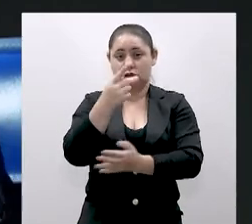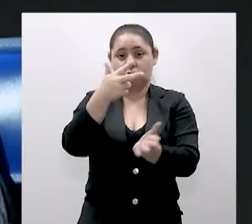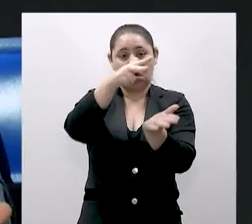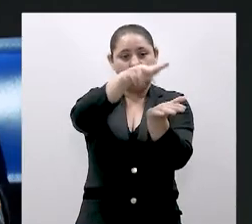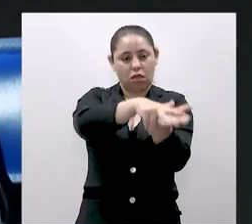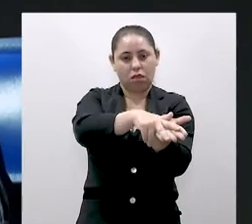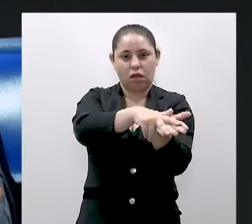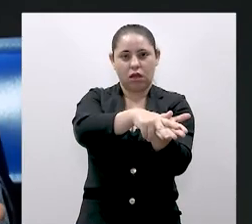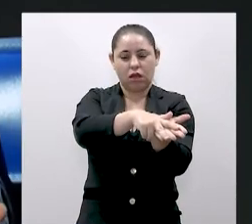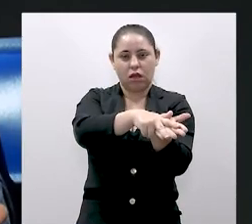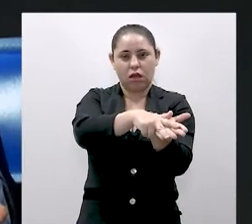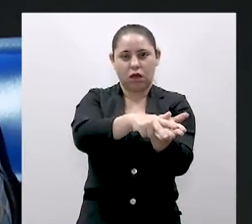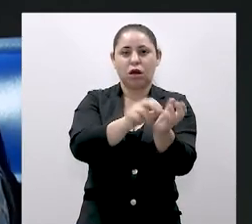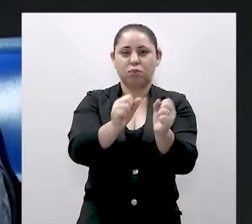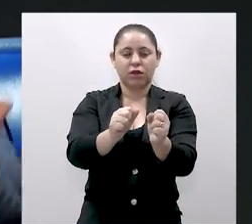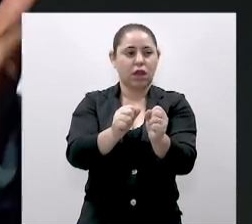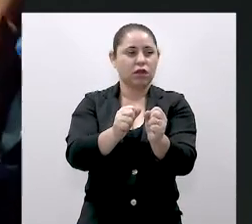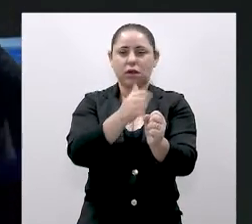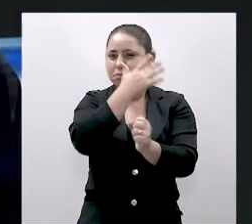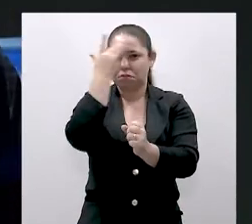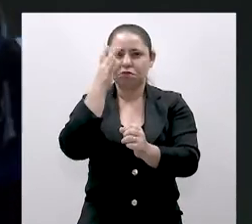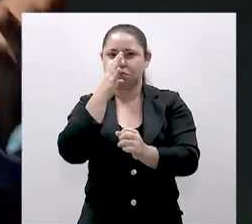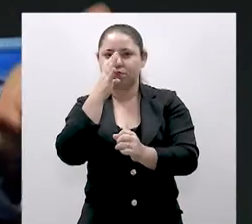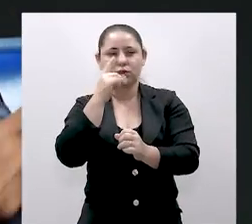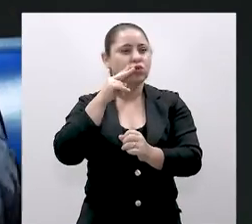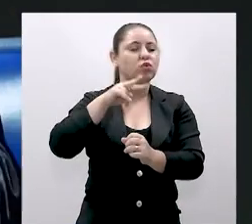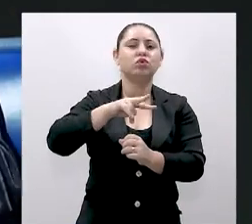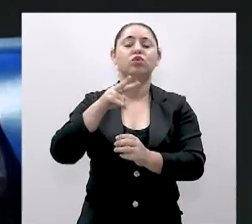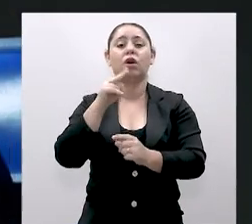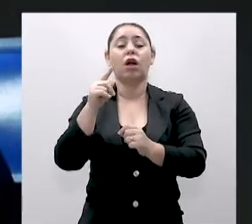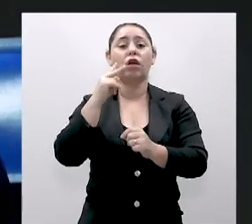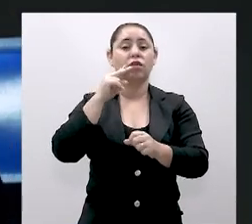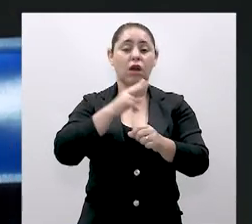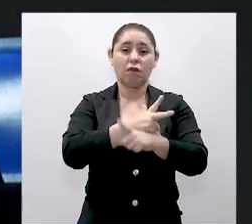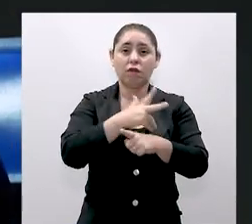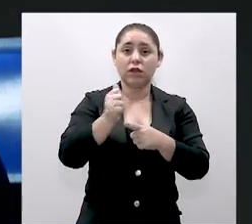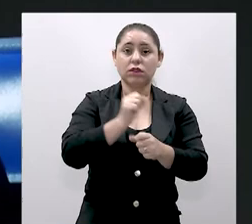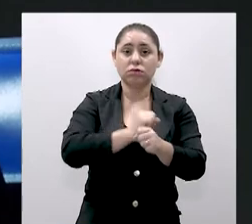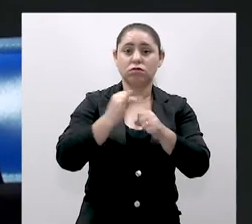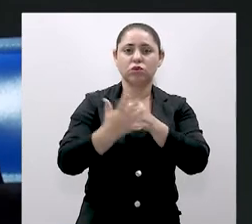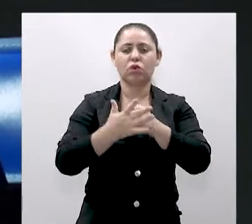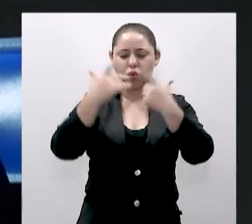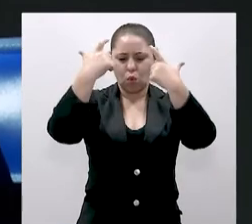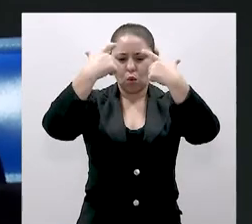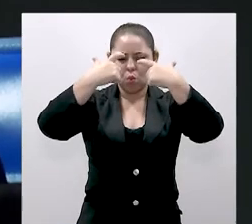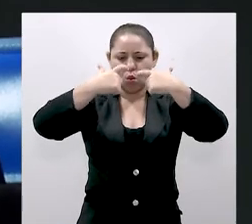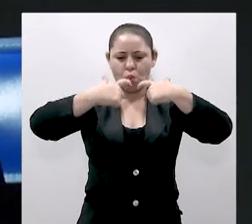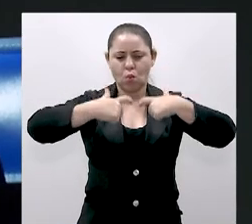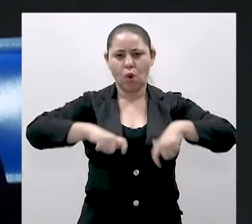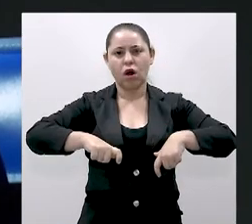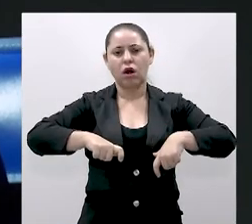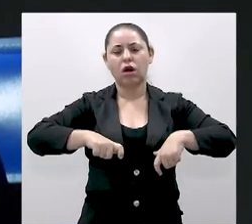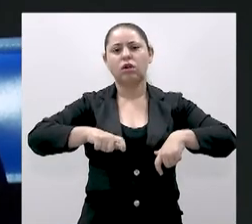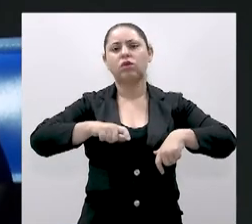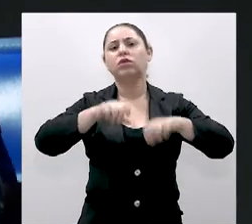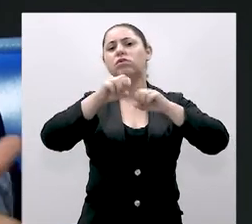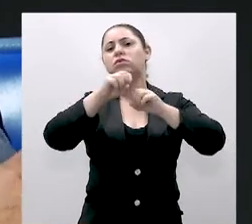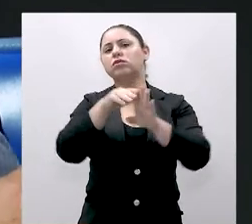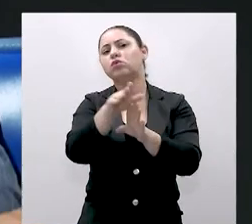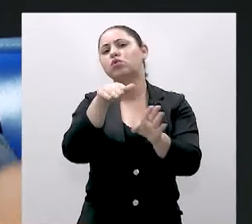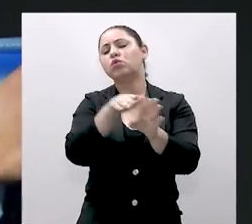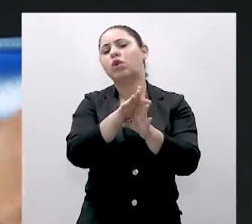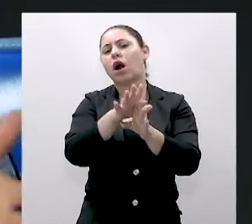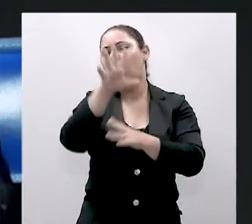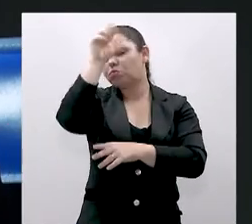23 dias internada eu tava me contando se eu pudesse dirigir as pessoas nos acompanhando se vestiu a pandemia o seu corpo é